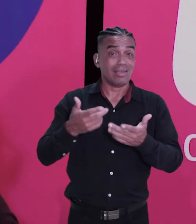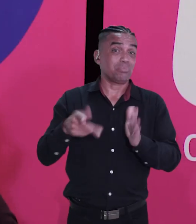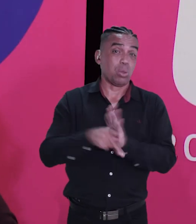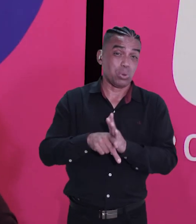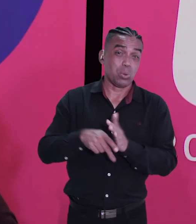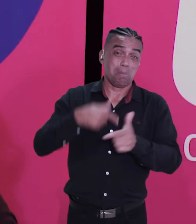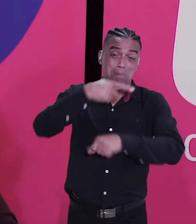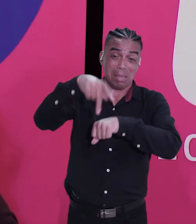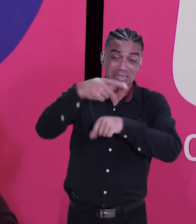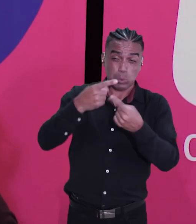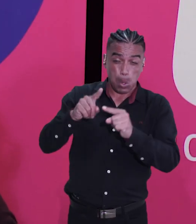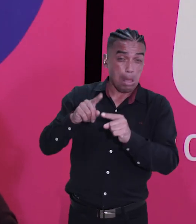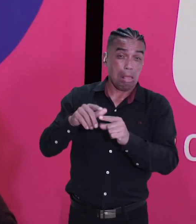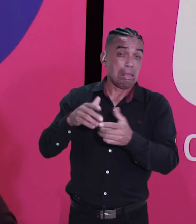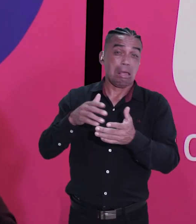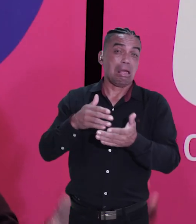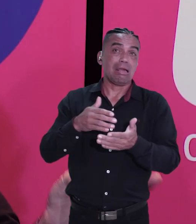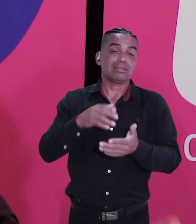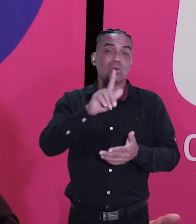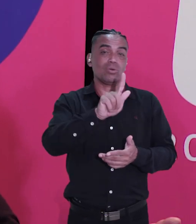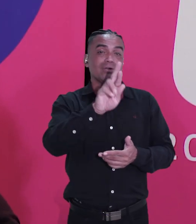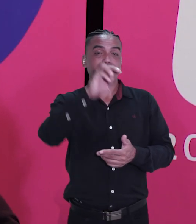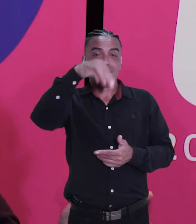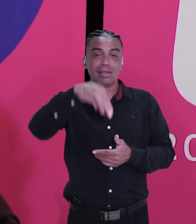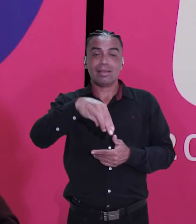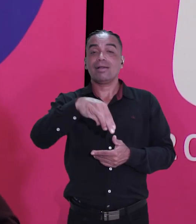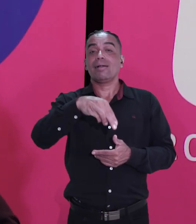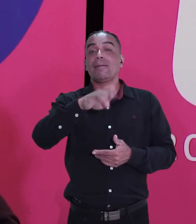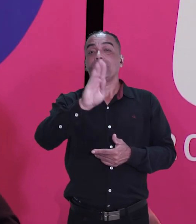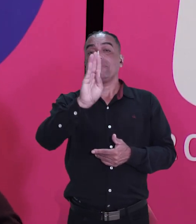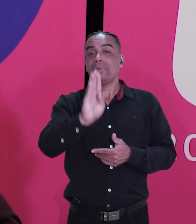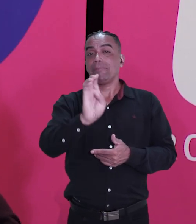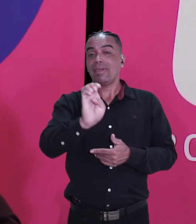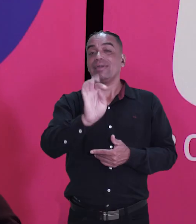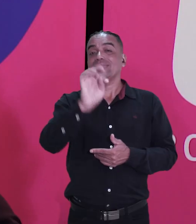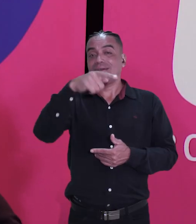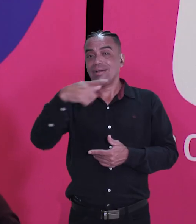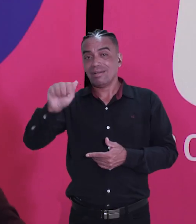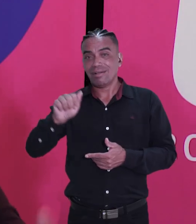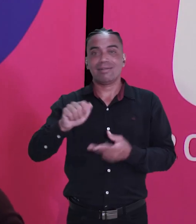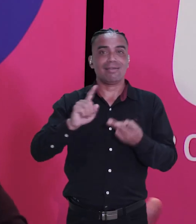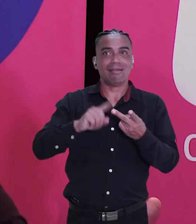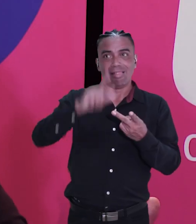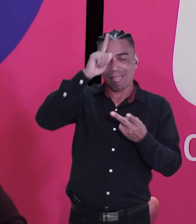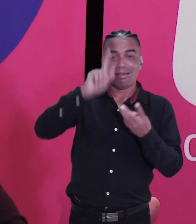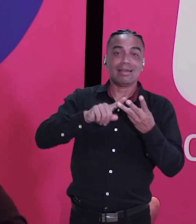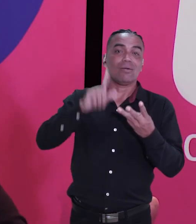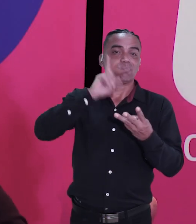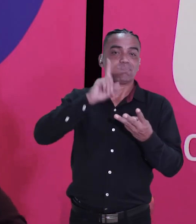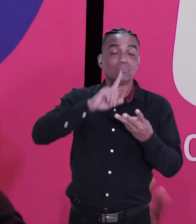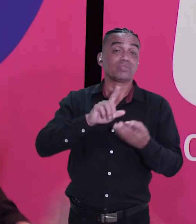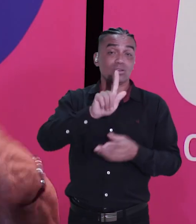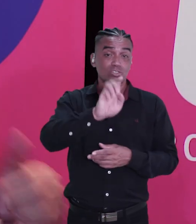foi aniquilada. Então, de repente, os alemães tinham contra eles a Grã-Bretanha, a União Soviética e os Estados Unidos. Não havia a menor possibilidade de ganhar essa